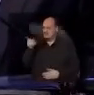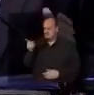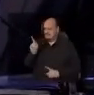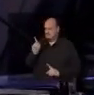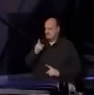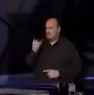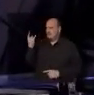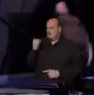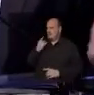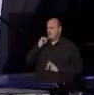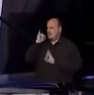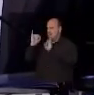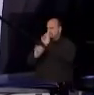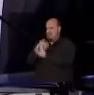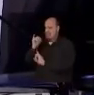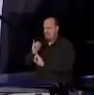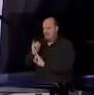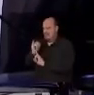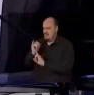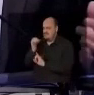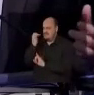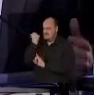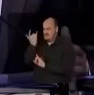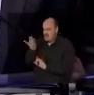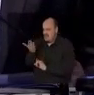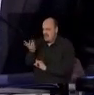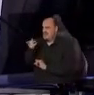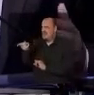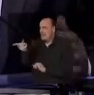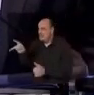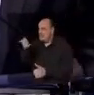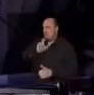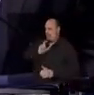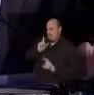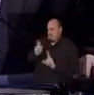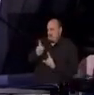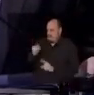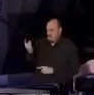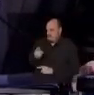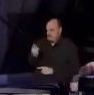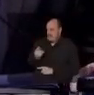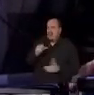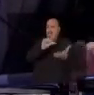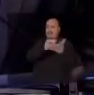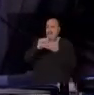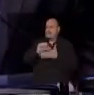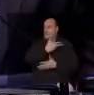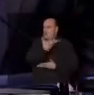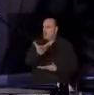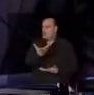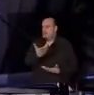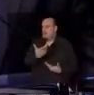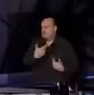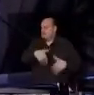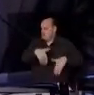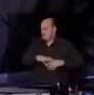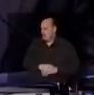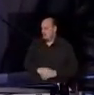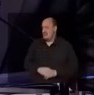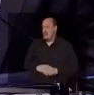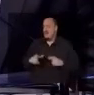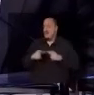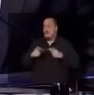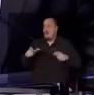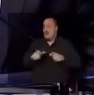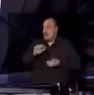de história você vai ver que não dá certo não dá certo tá não há intenção de crescimento da Nação e sim o que a